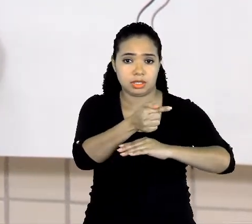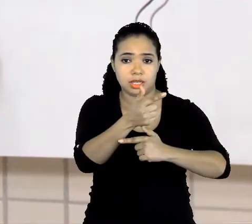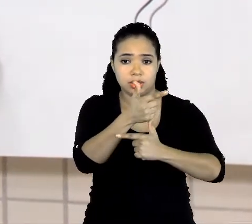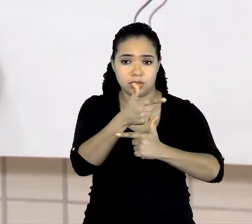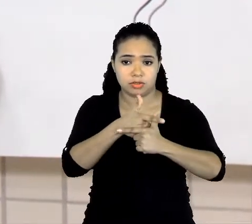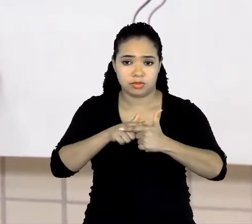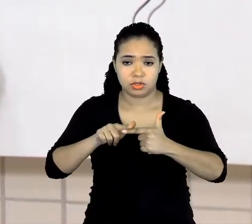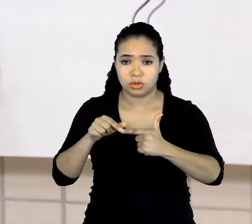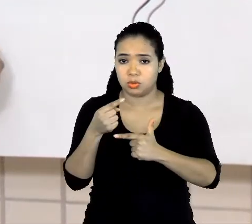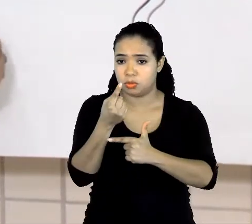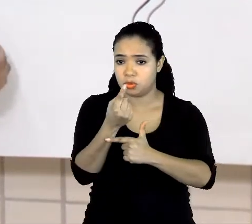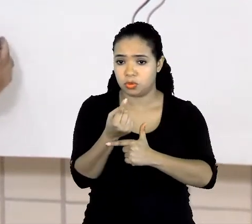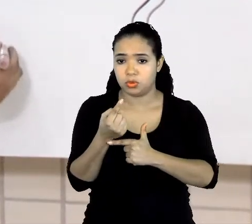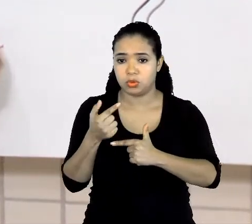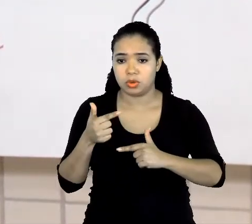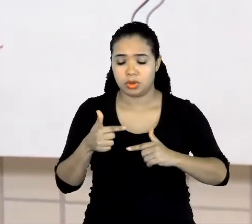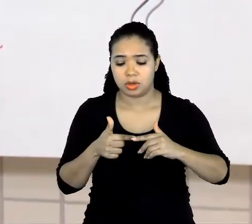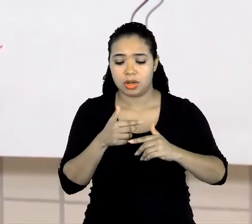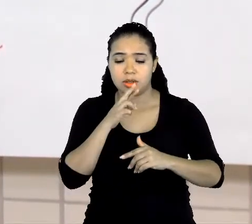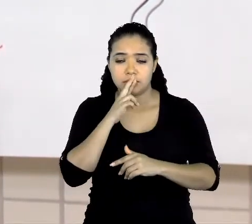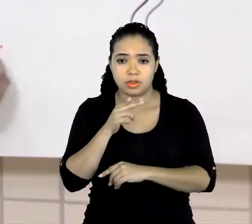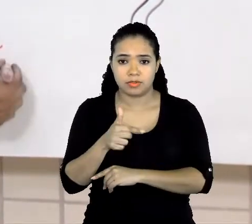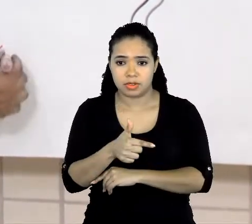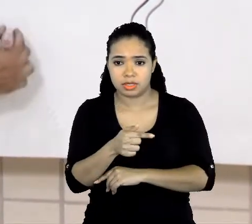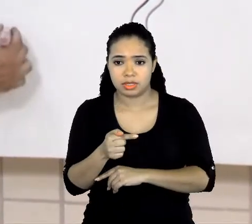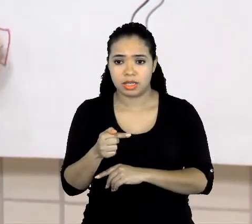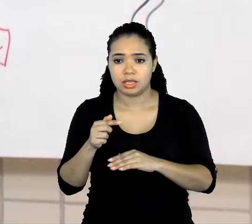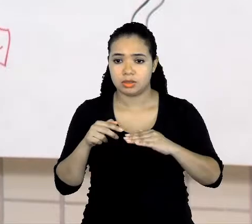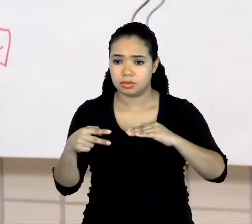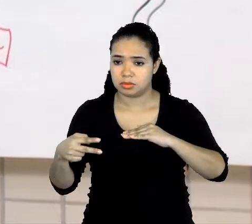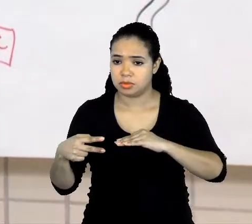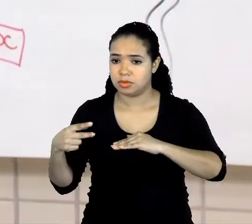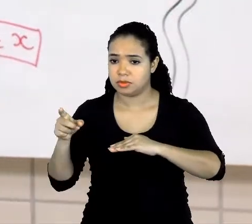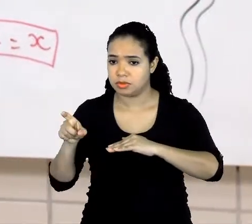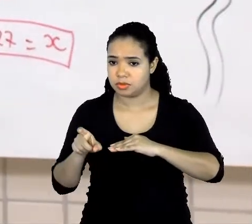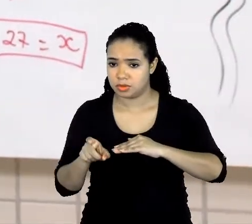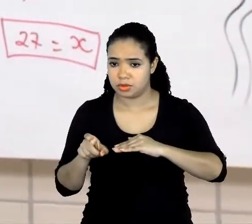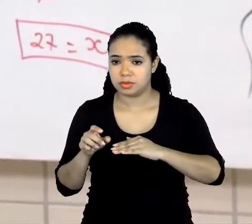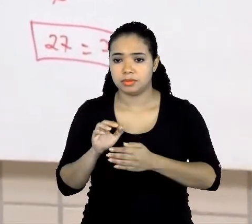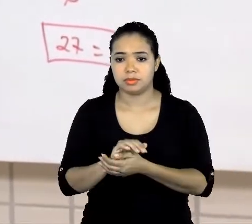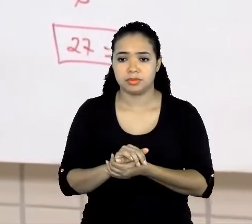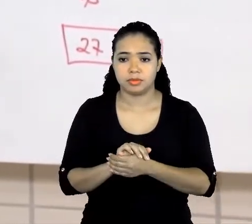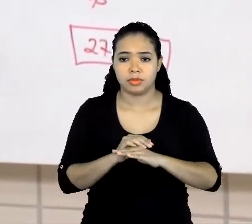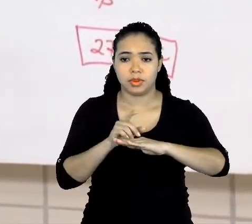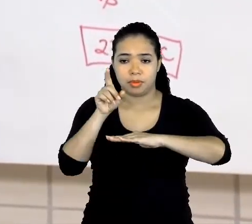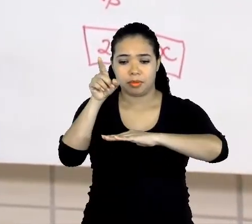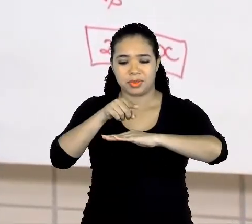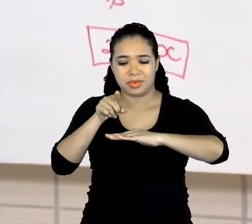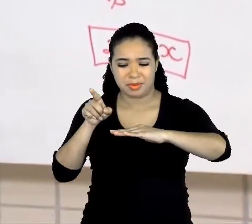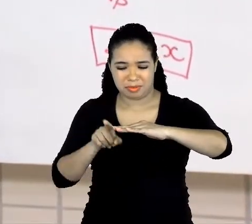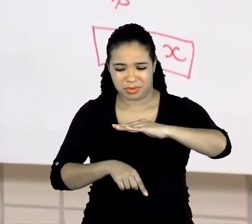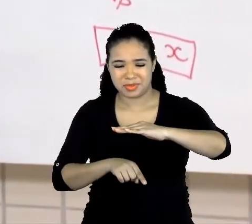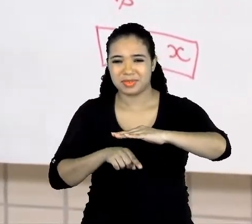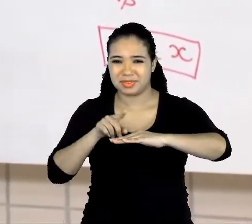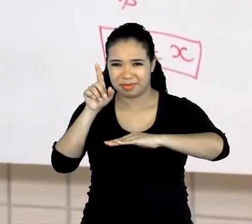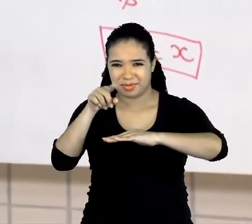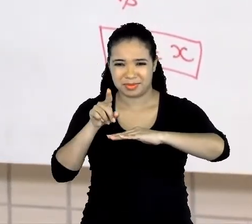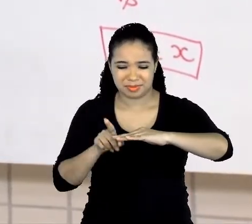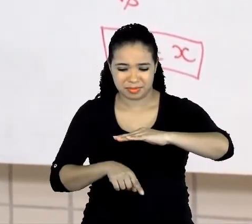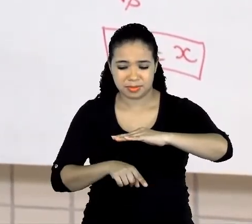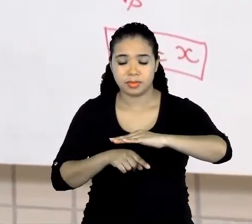3 dividido por raiz de 3 dá x. Então nós temos aqui o valor da nossa primeira reta, tudo